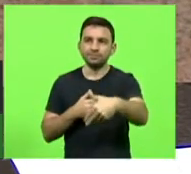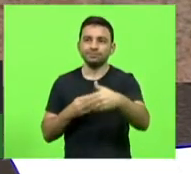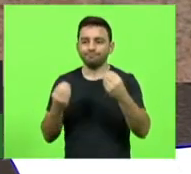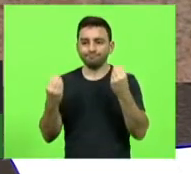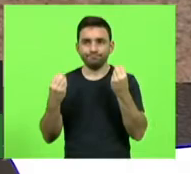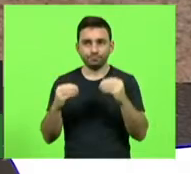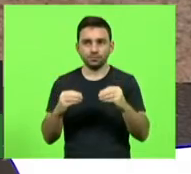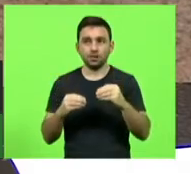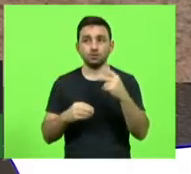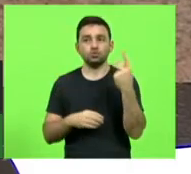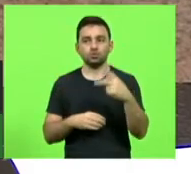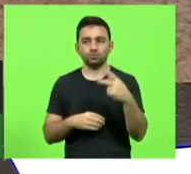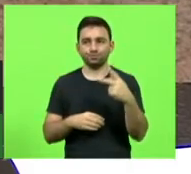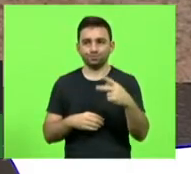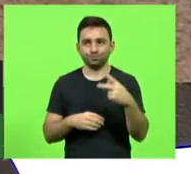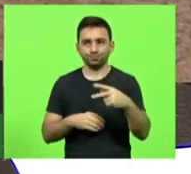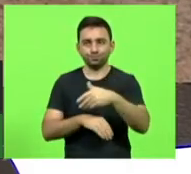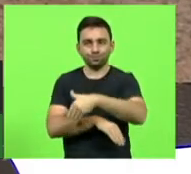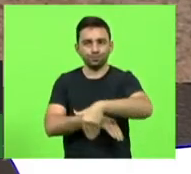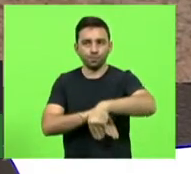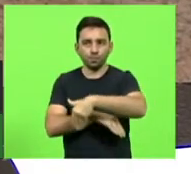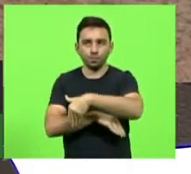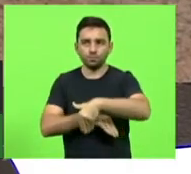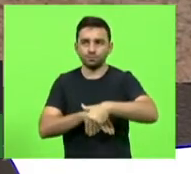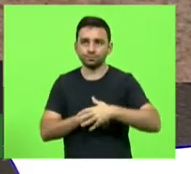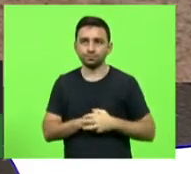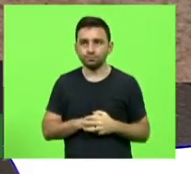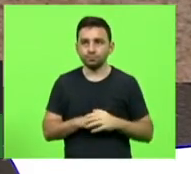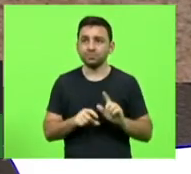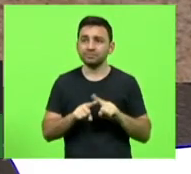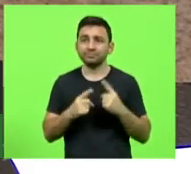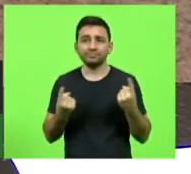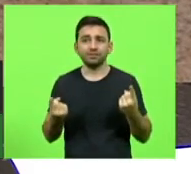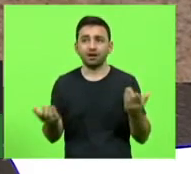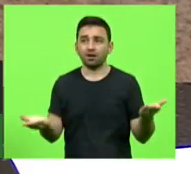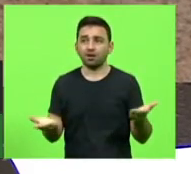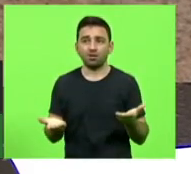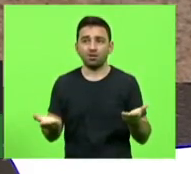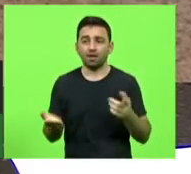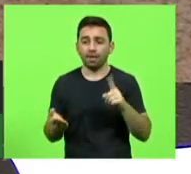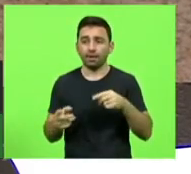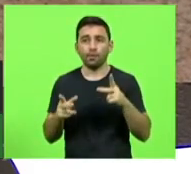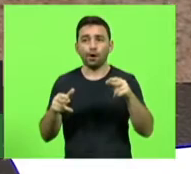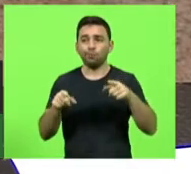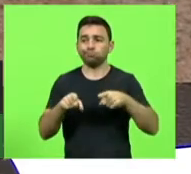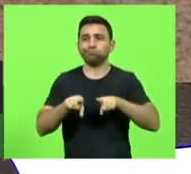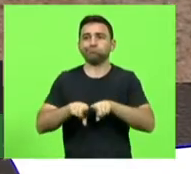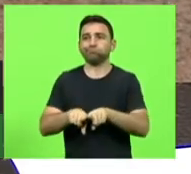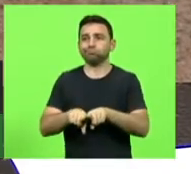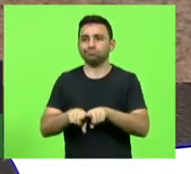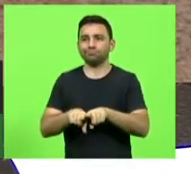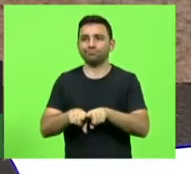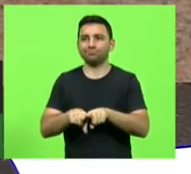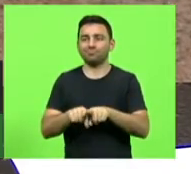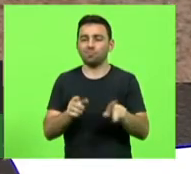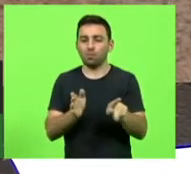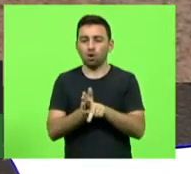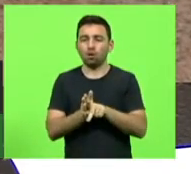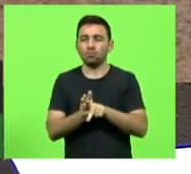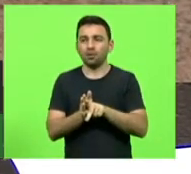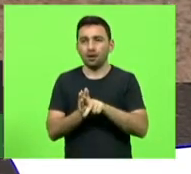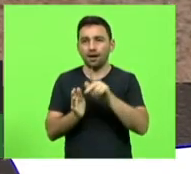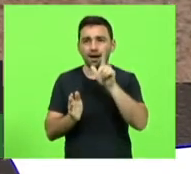sua rua. Então, nós estamos aqui transformando isso aí numa carteira de sócio, a sua conta de água, e não é